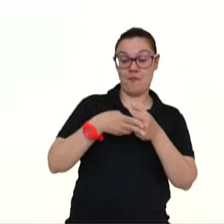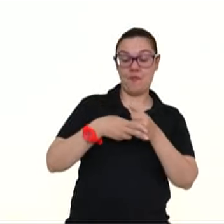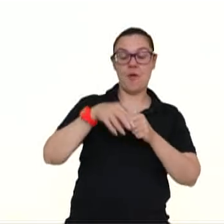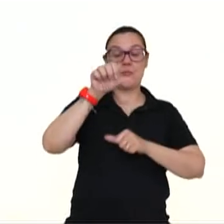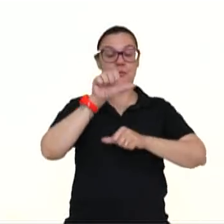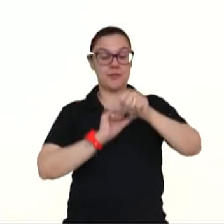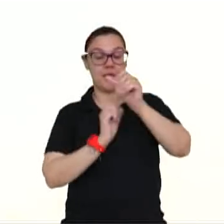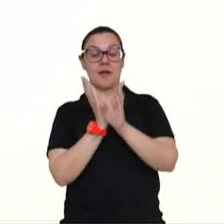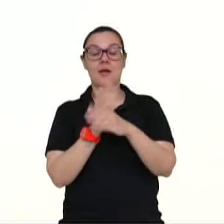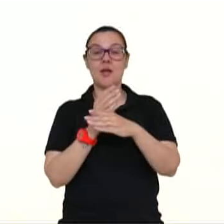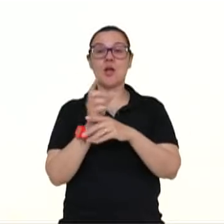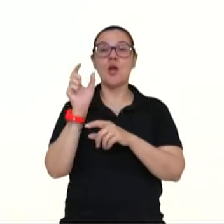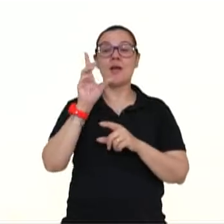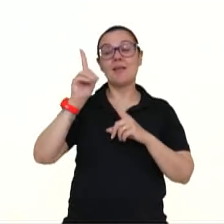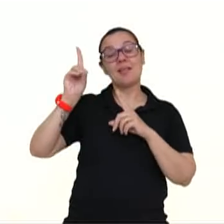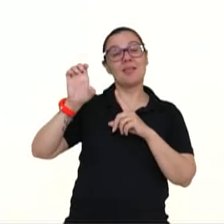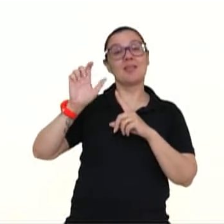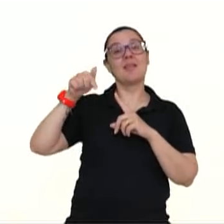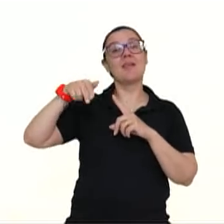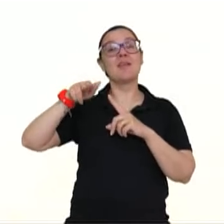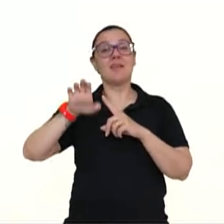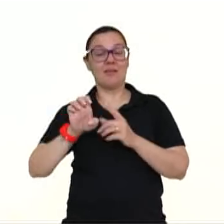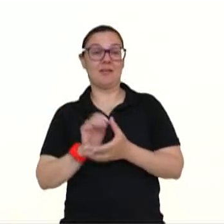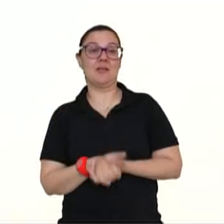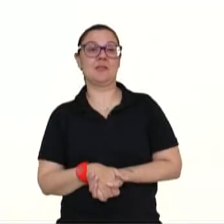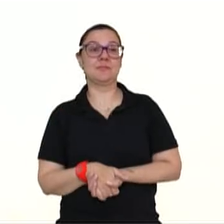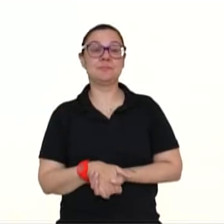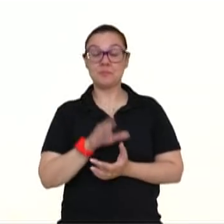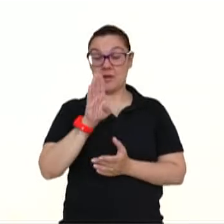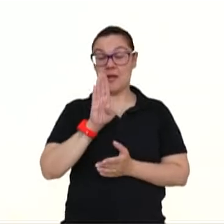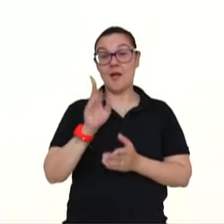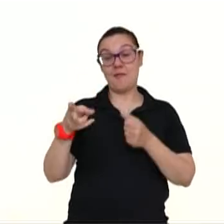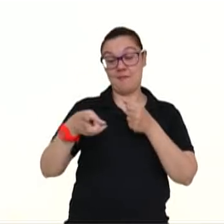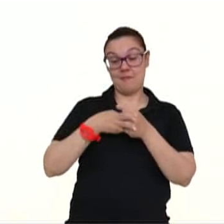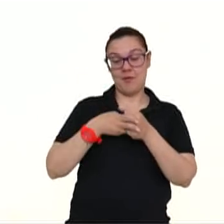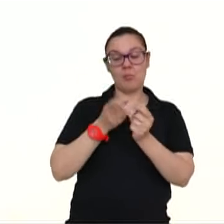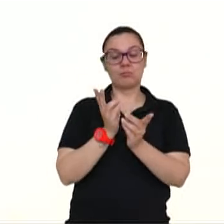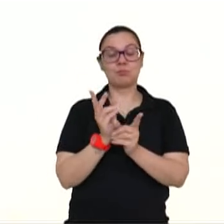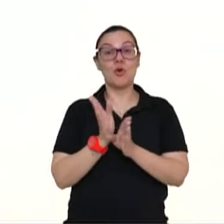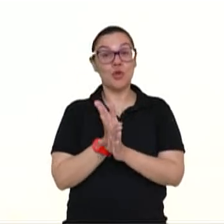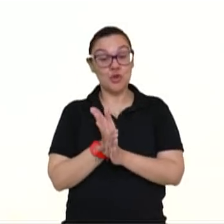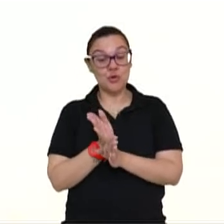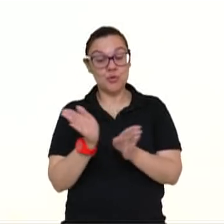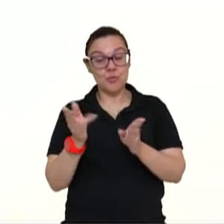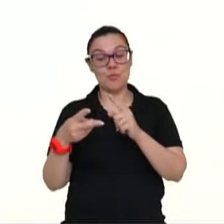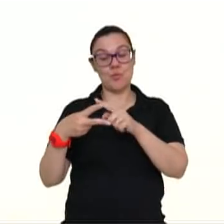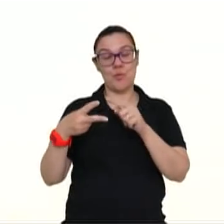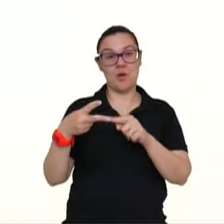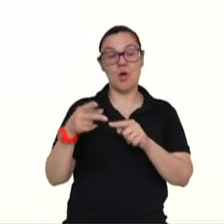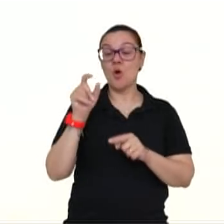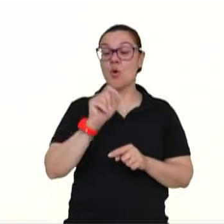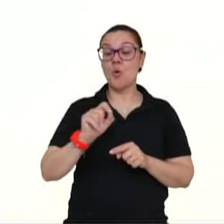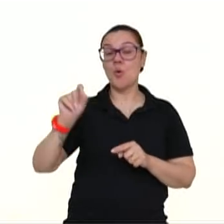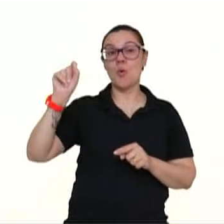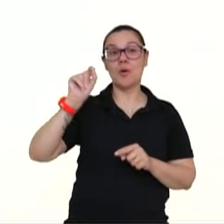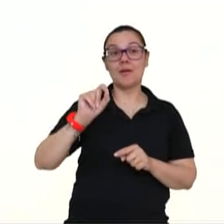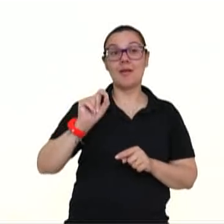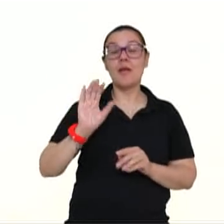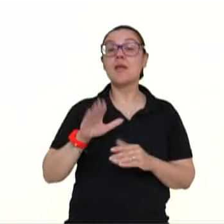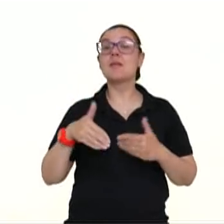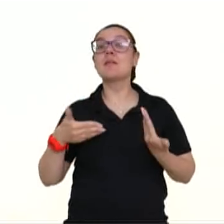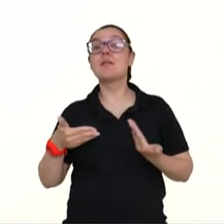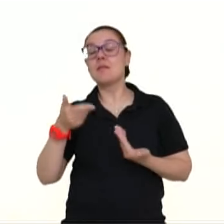indireto. De que? Verbo bitransitivo. 2. O que e